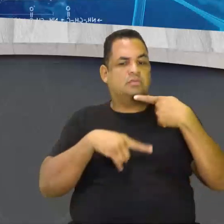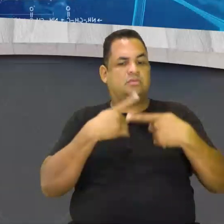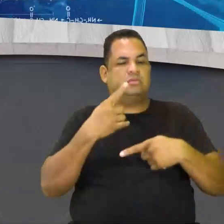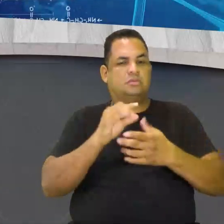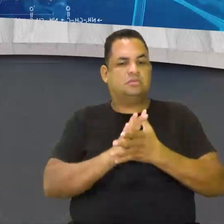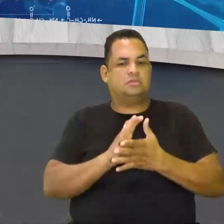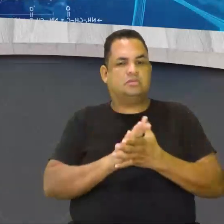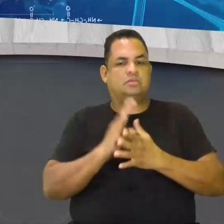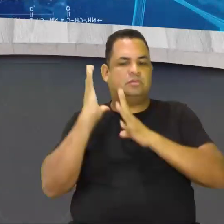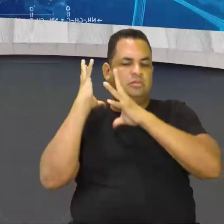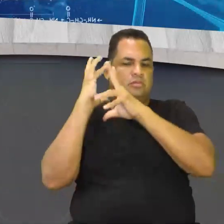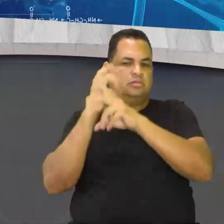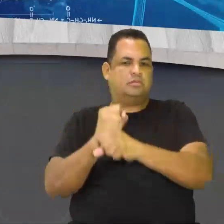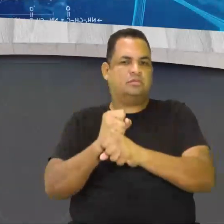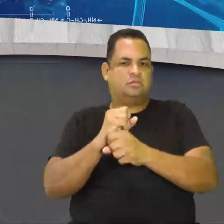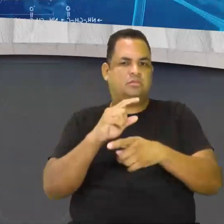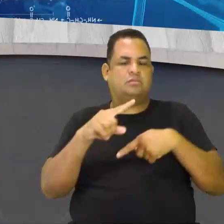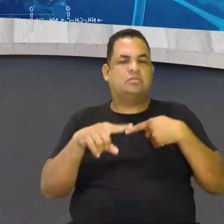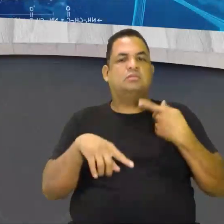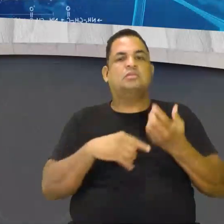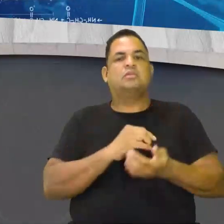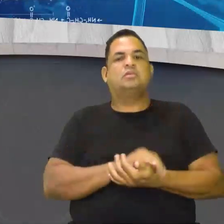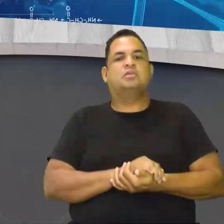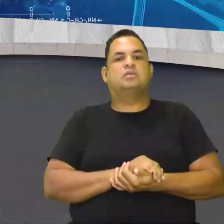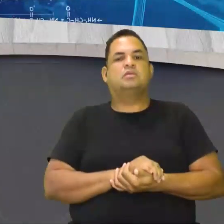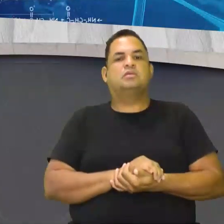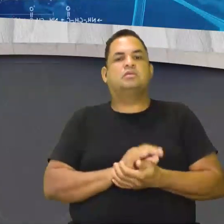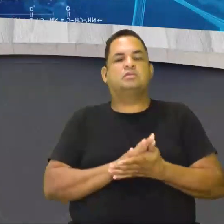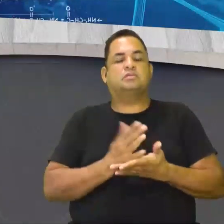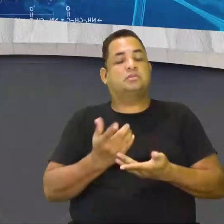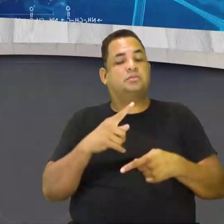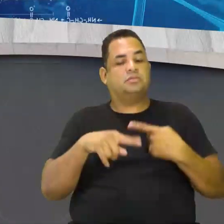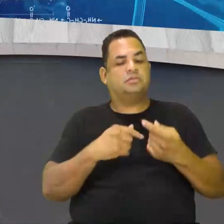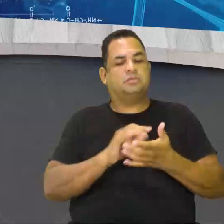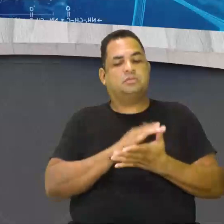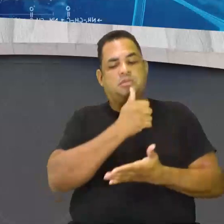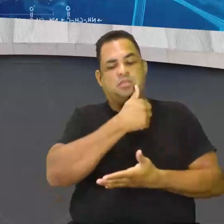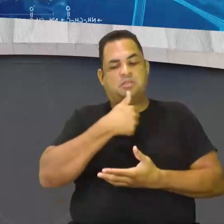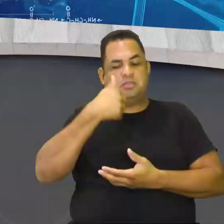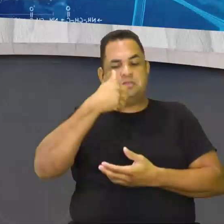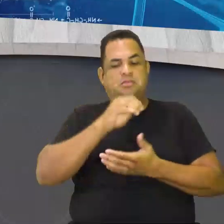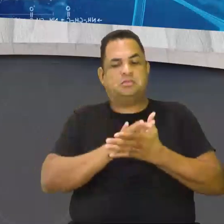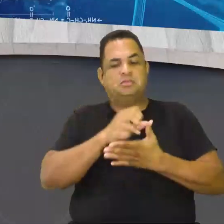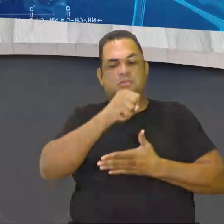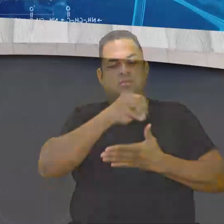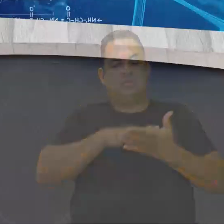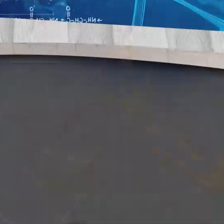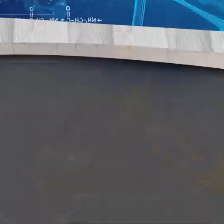revisão para que você seja bem-sucedido na sua atividade de sala. Vamos lá, então?